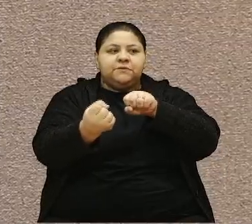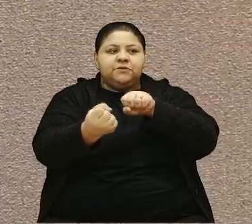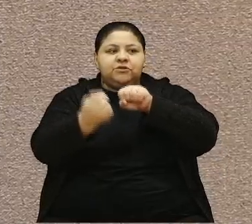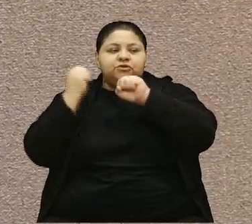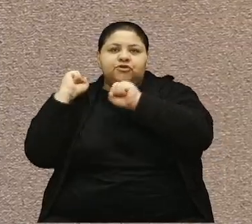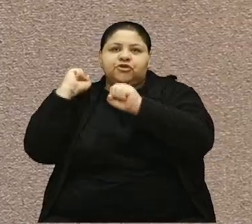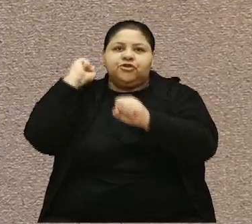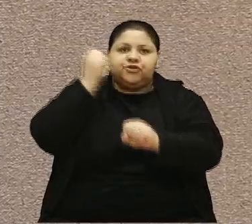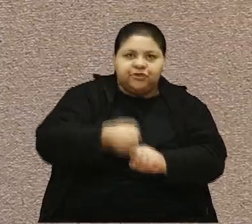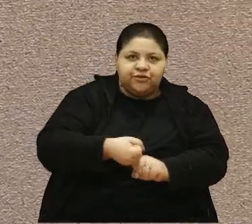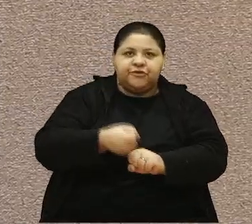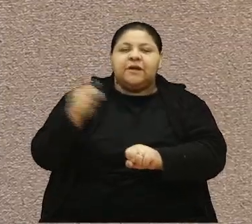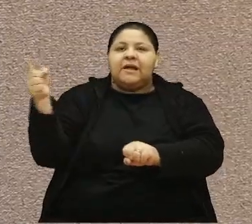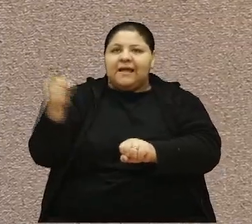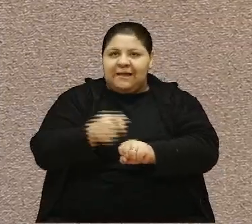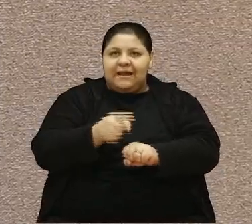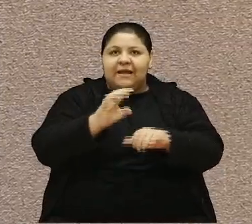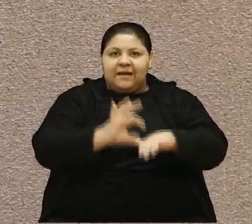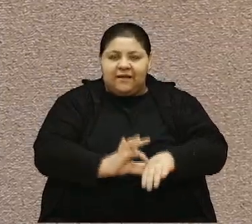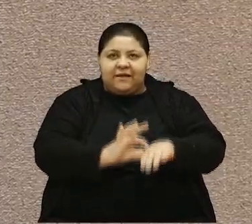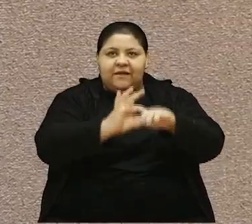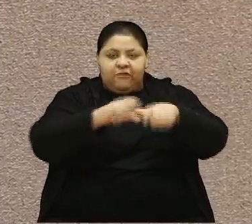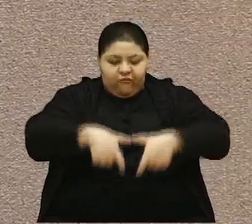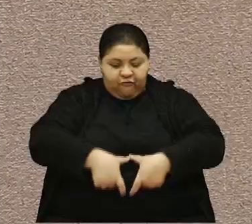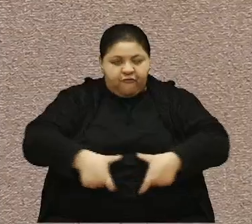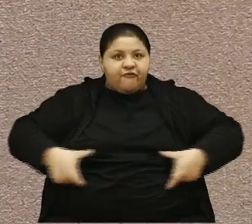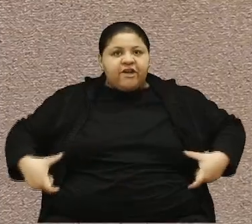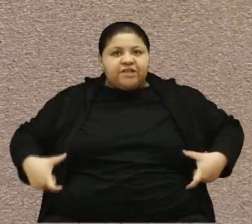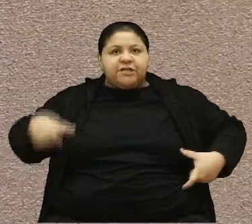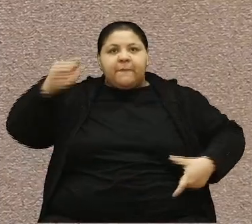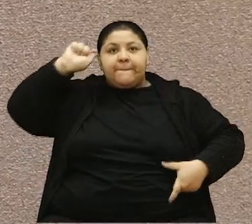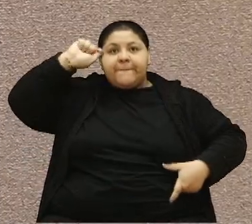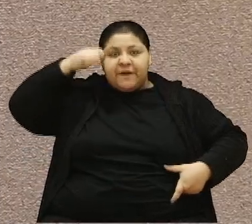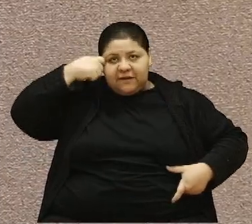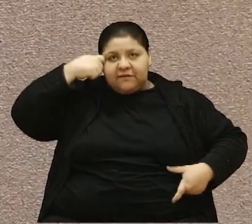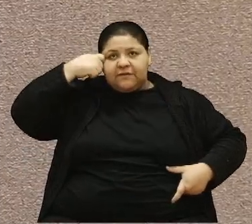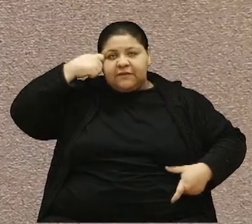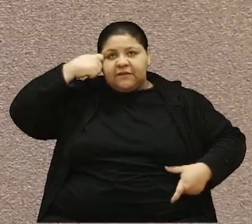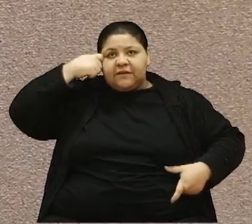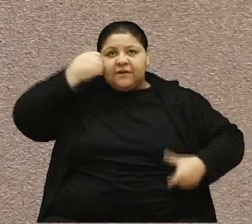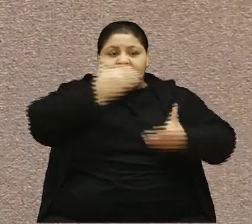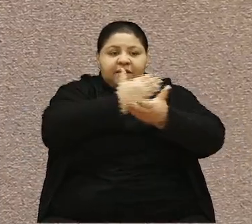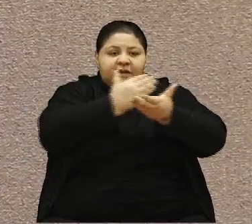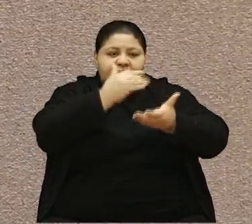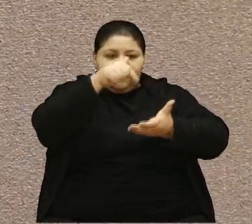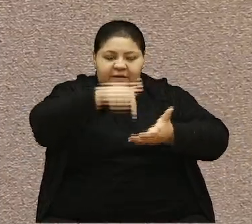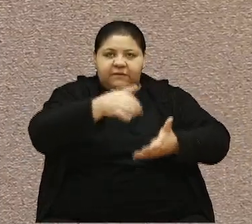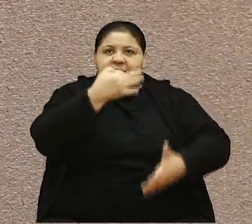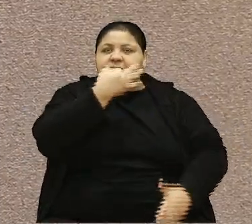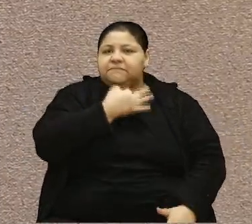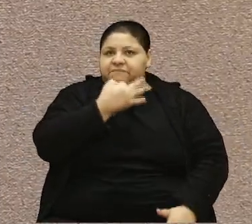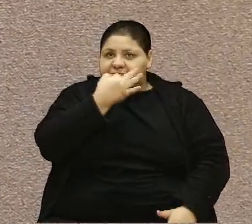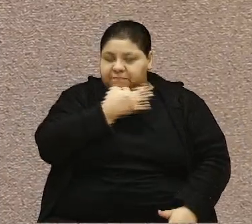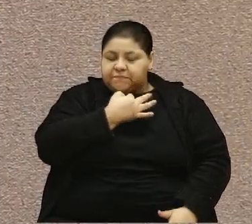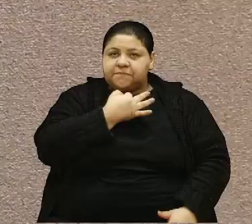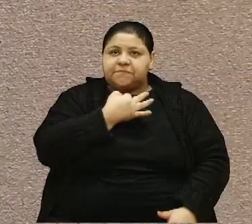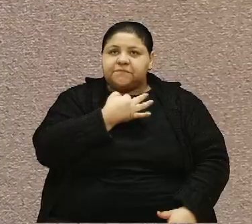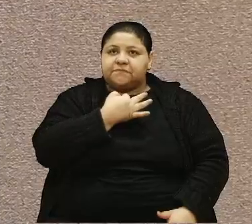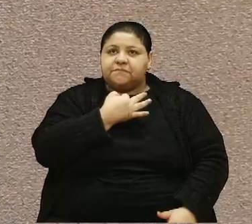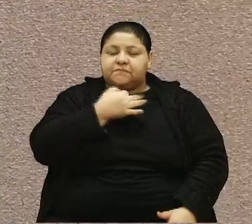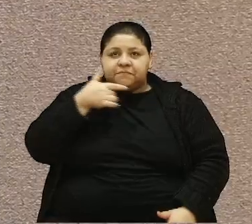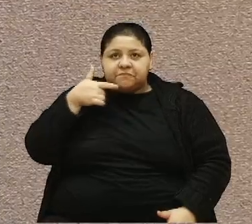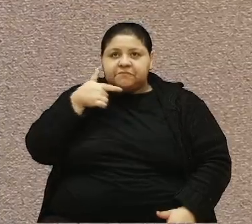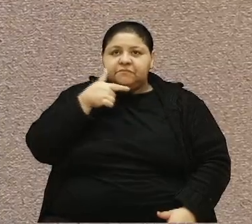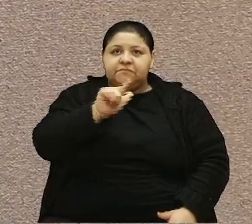é mestre naquela escola, faixa preta de Jiu-Jitsu, ele é oriundo aqui de Caxias do Sul e ele foi